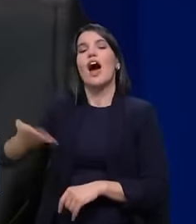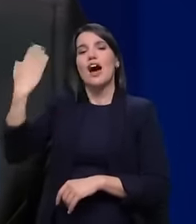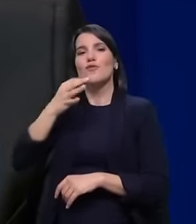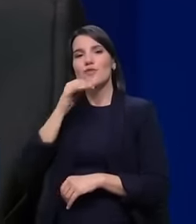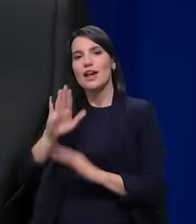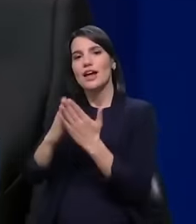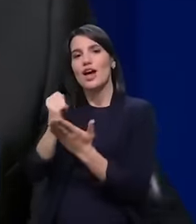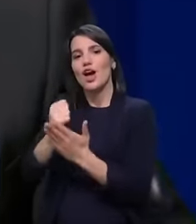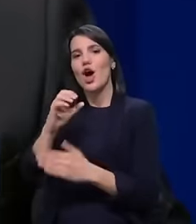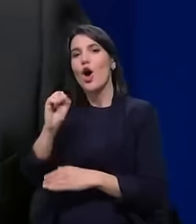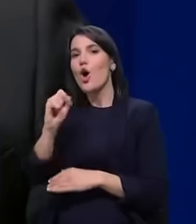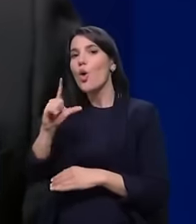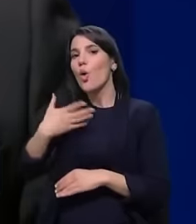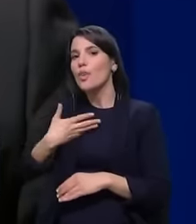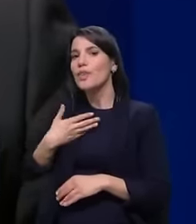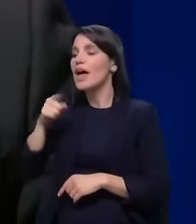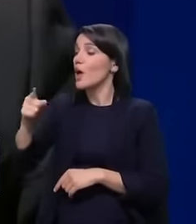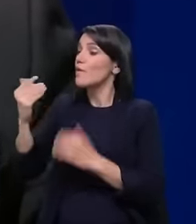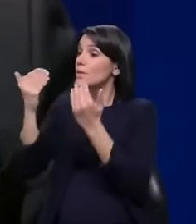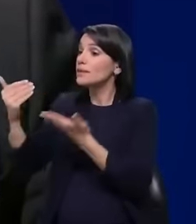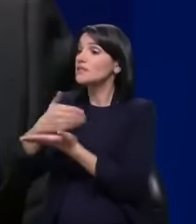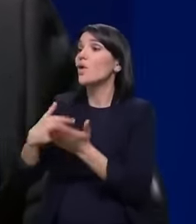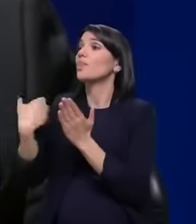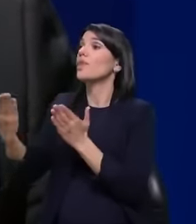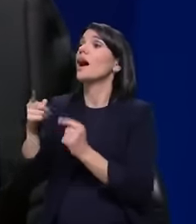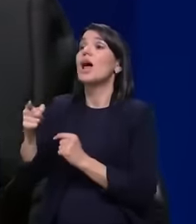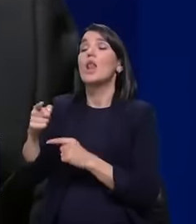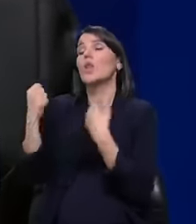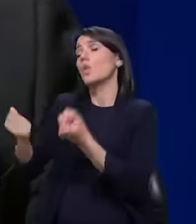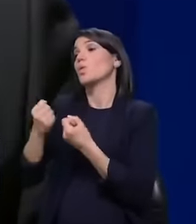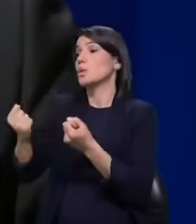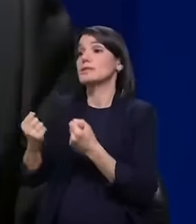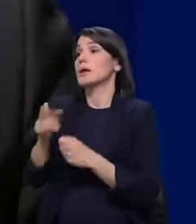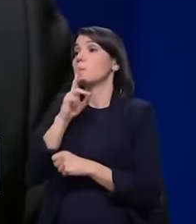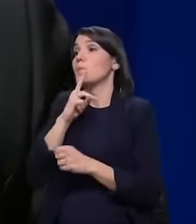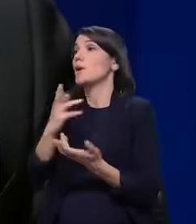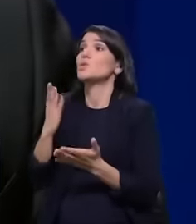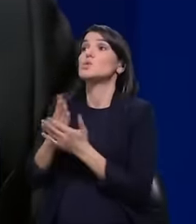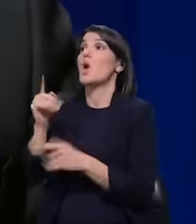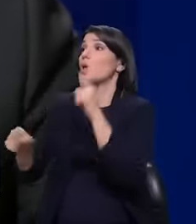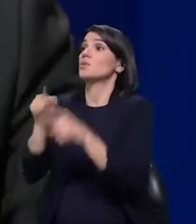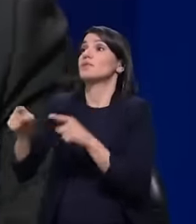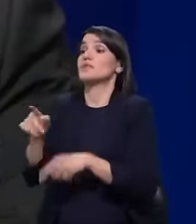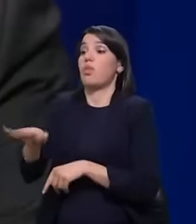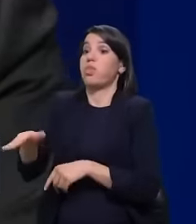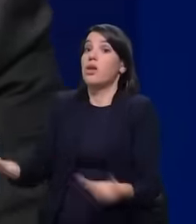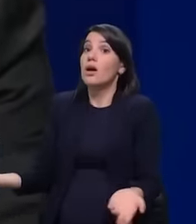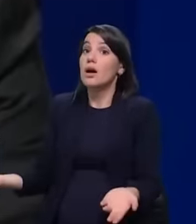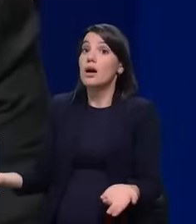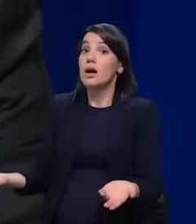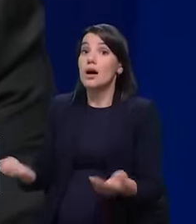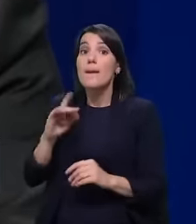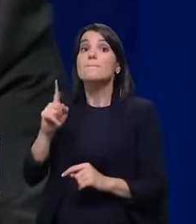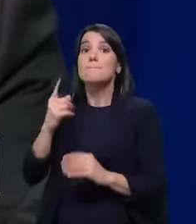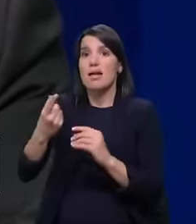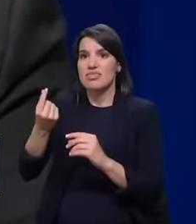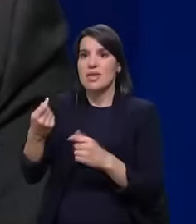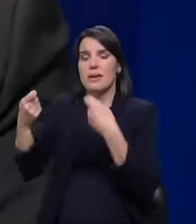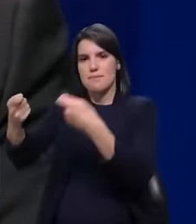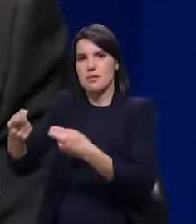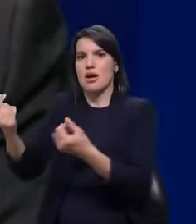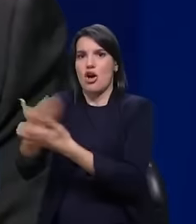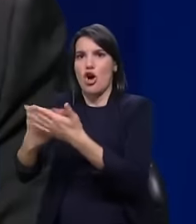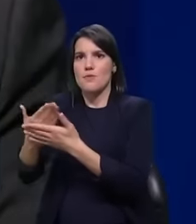visto de golo, eu dei-lhe dados que a Mariana não consegue. A Mariana Mortágua não consegue rebater-se não com acusações baixas desse nível. Mais introdução de dinheiro na